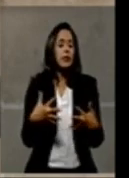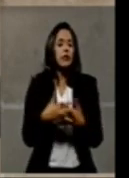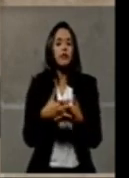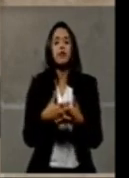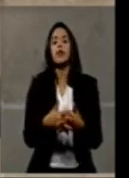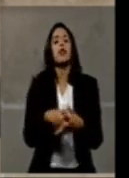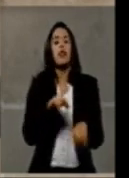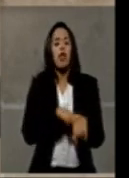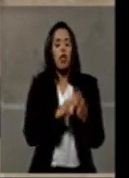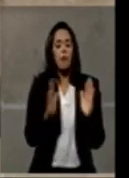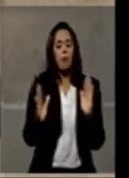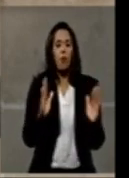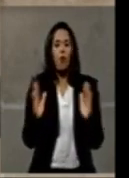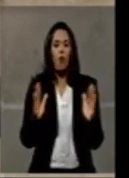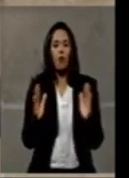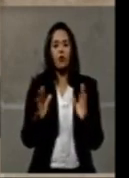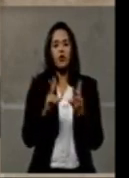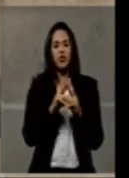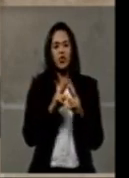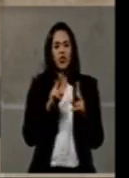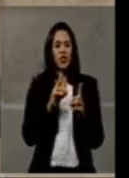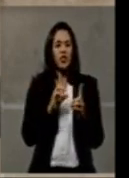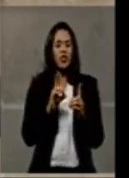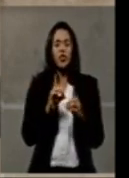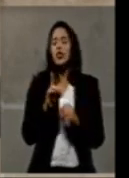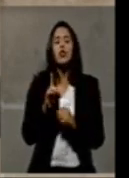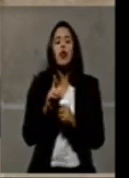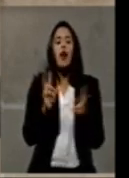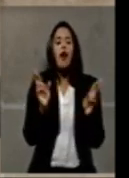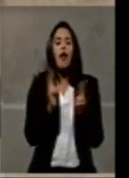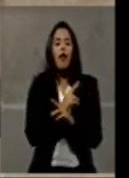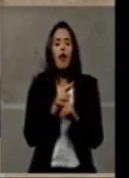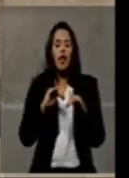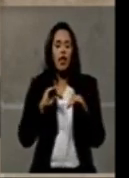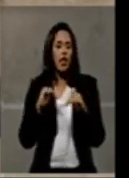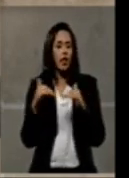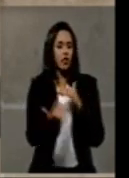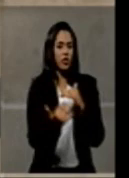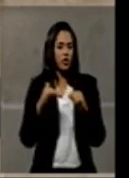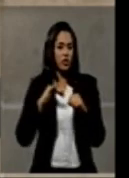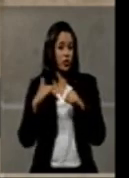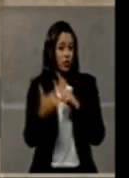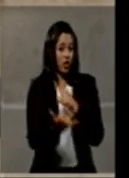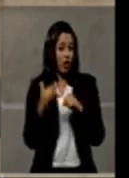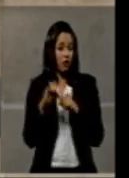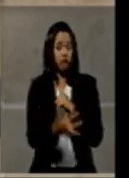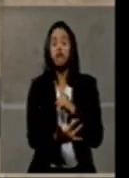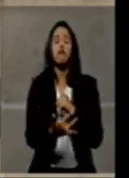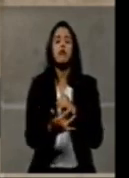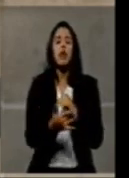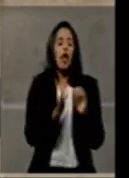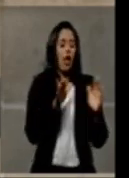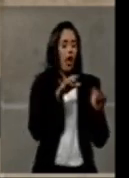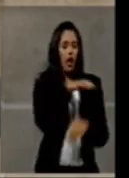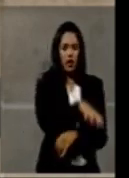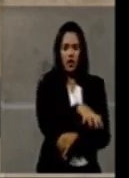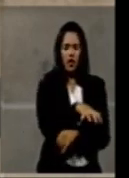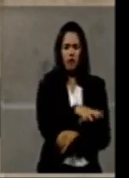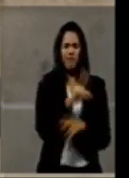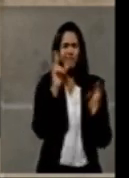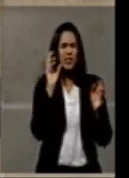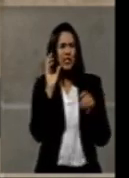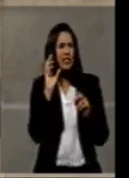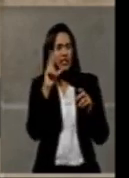digital das redes sociais o maior que se de um lado confunde e desorientada a